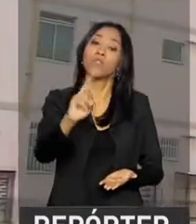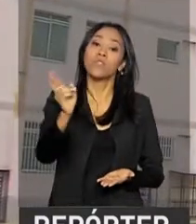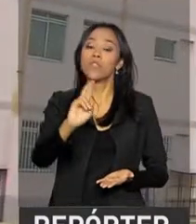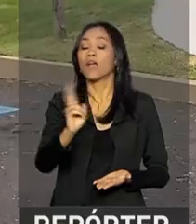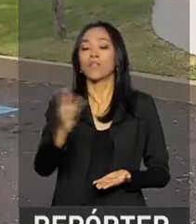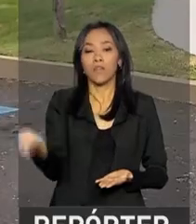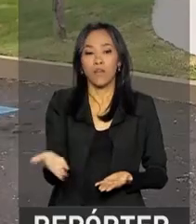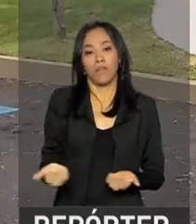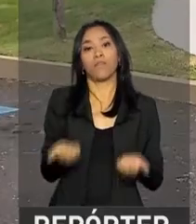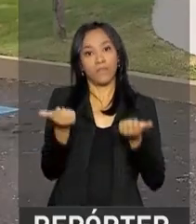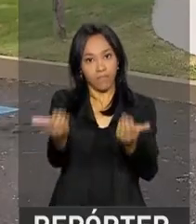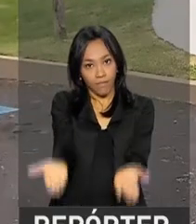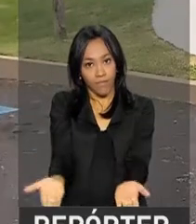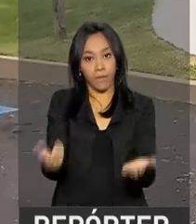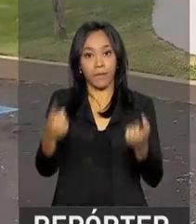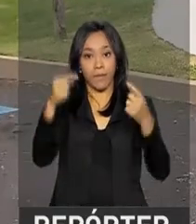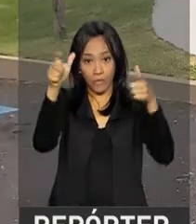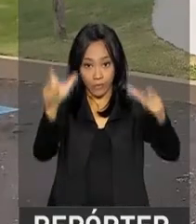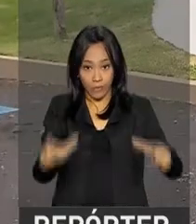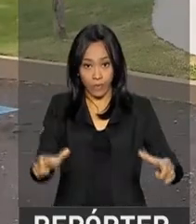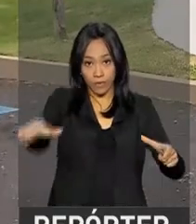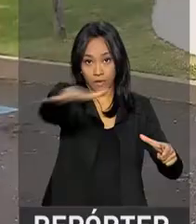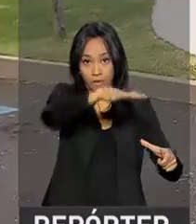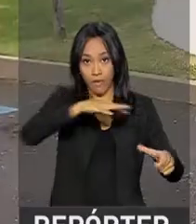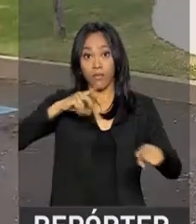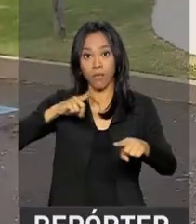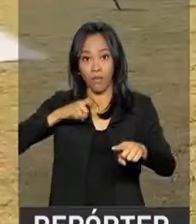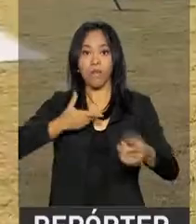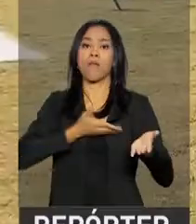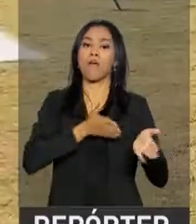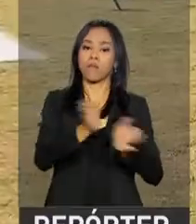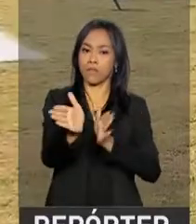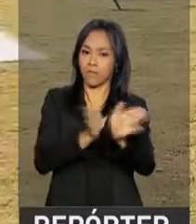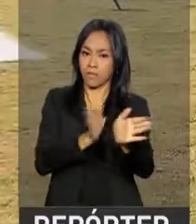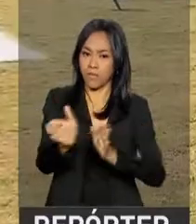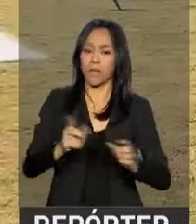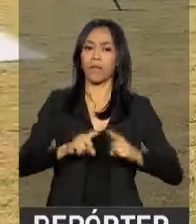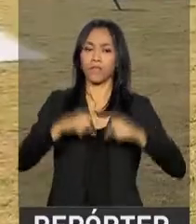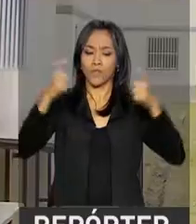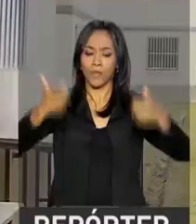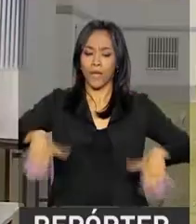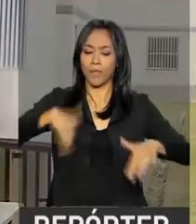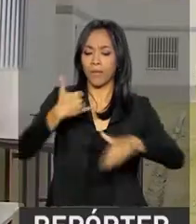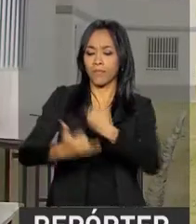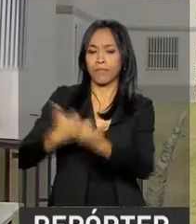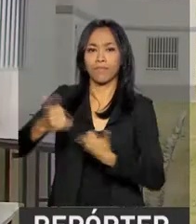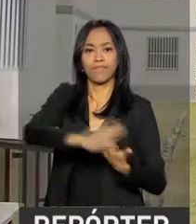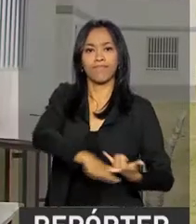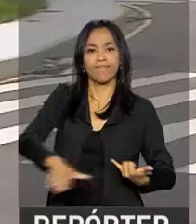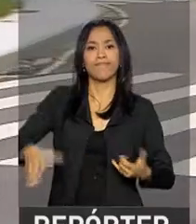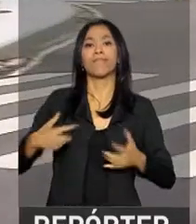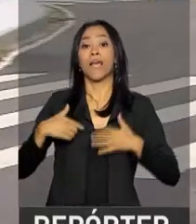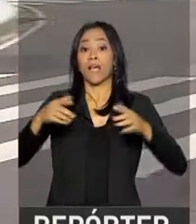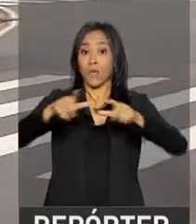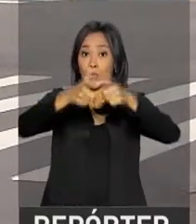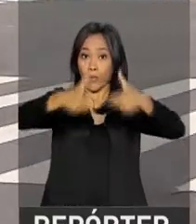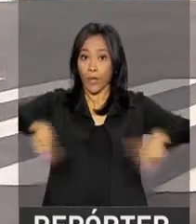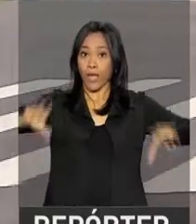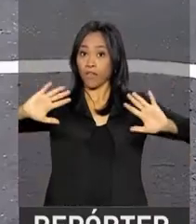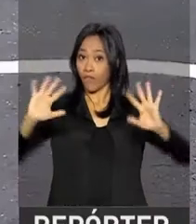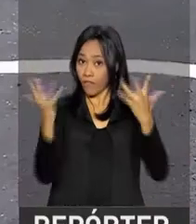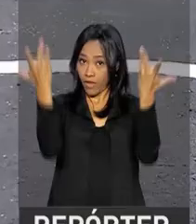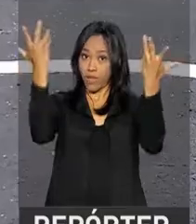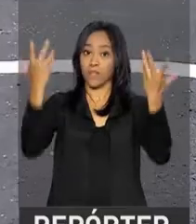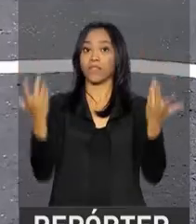entregues agora. O residencial conta ainda com acessibilidade, parque infantil, salão de festas,